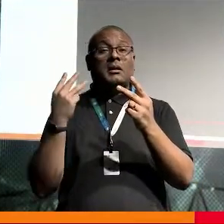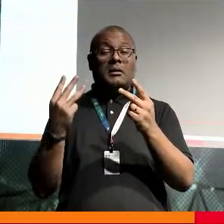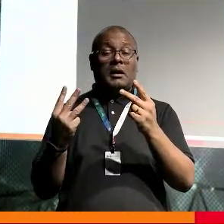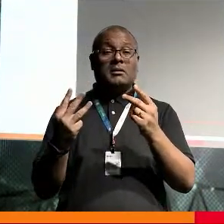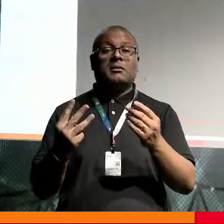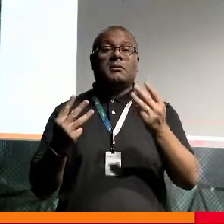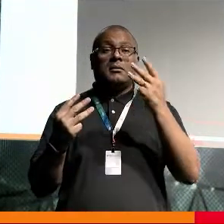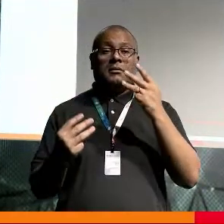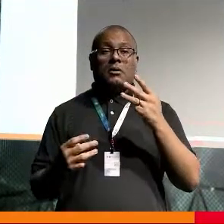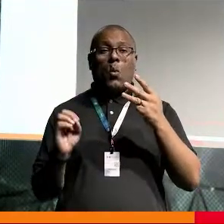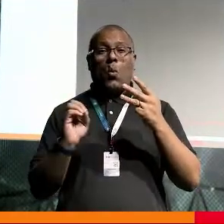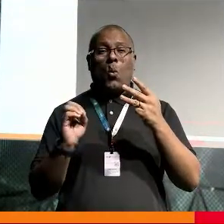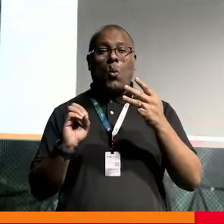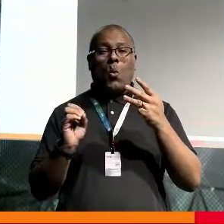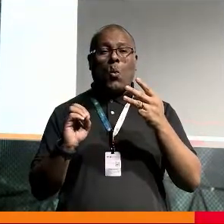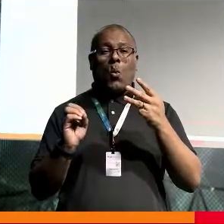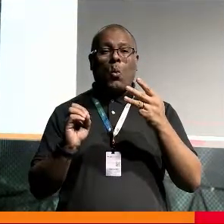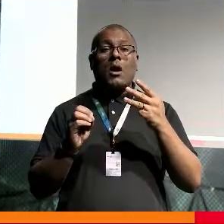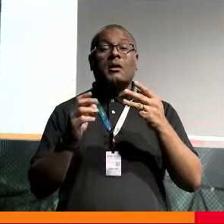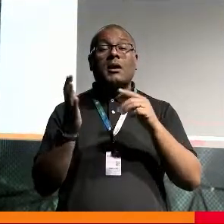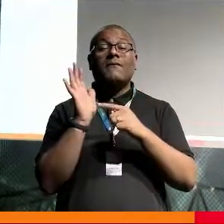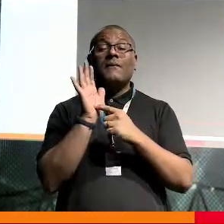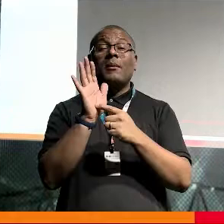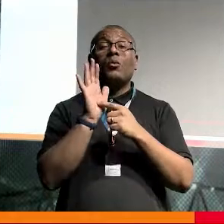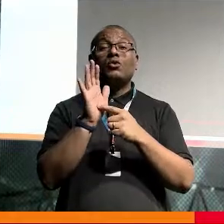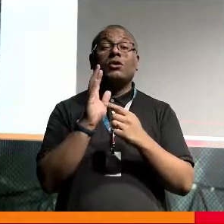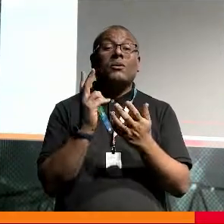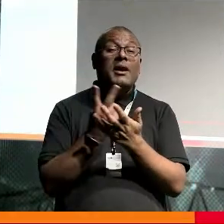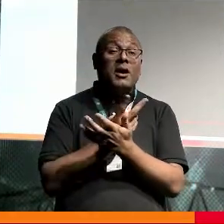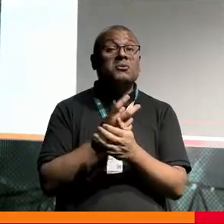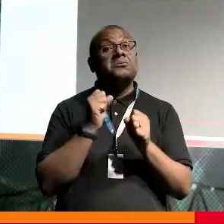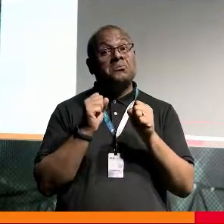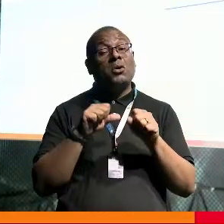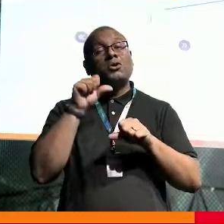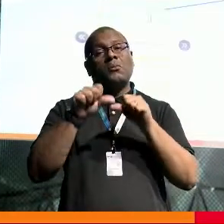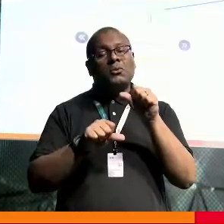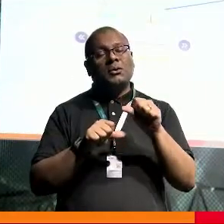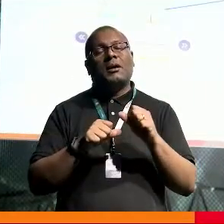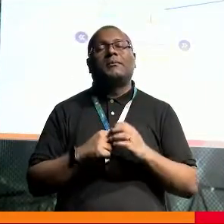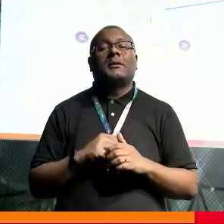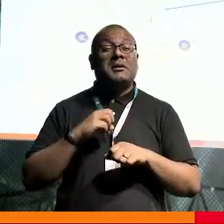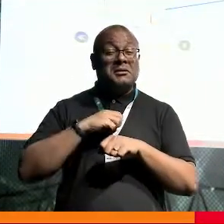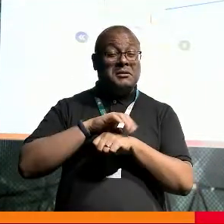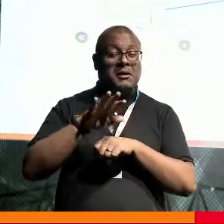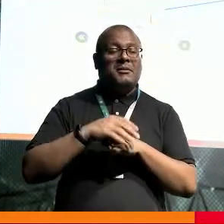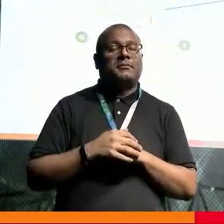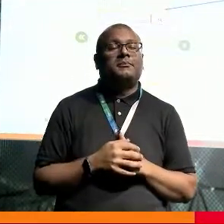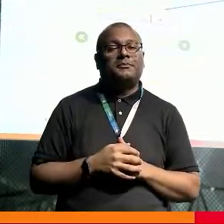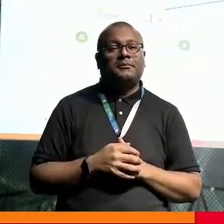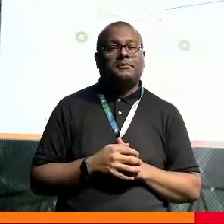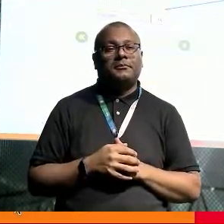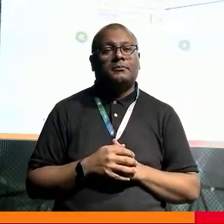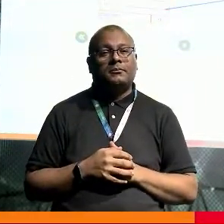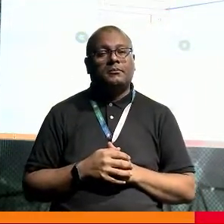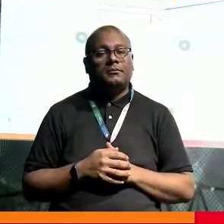na tela 3 eu não tive nenhum, então ele vai te mostrando isso. E aí,